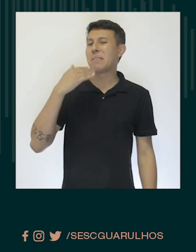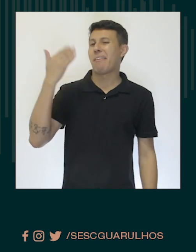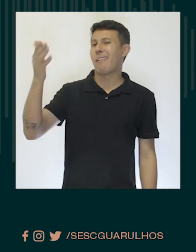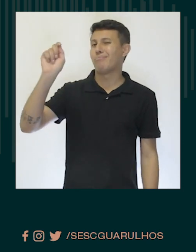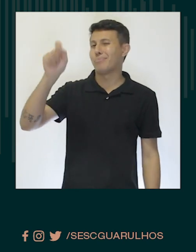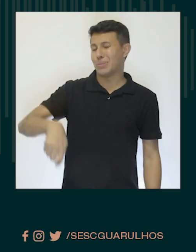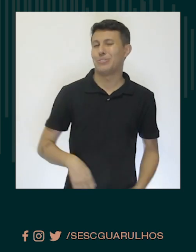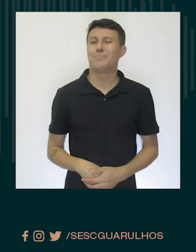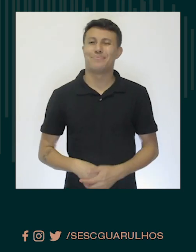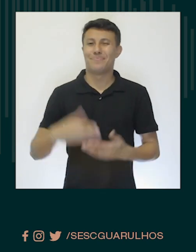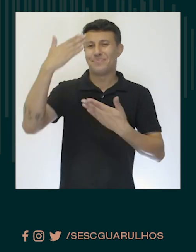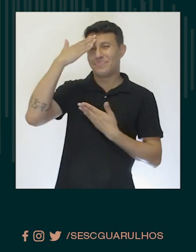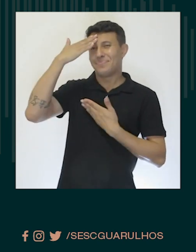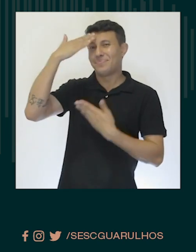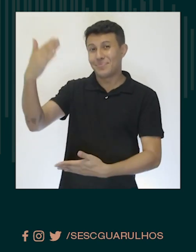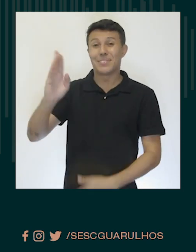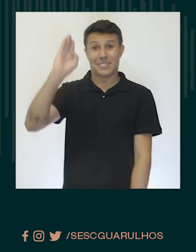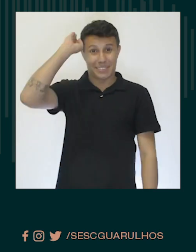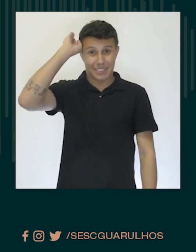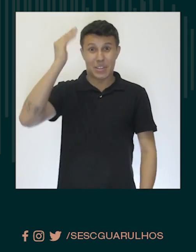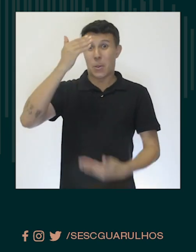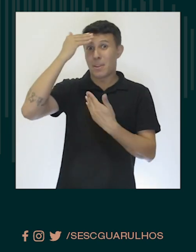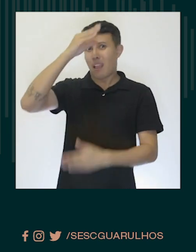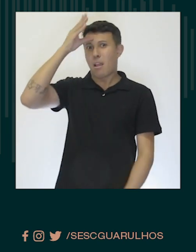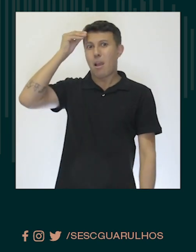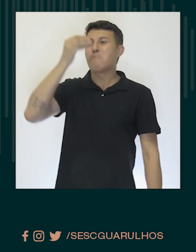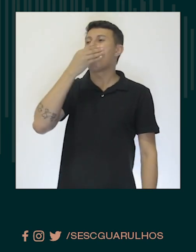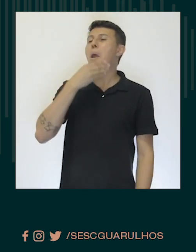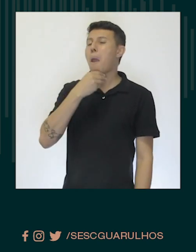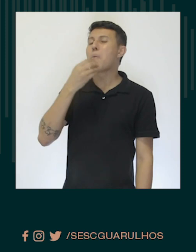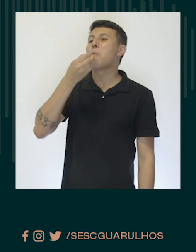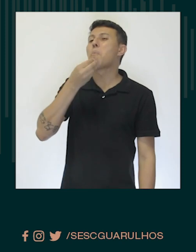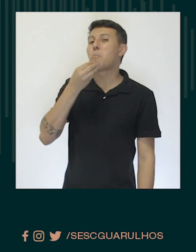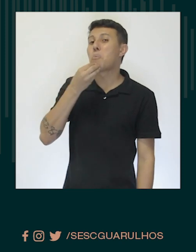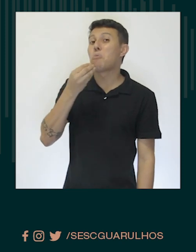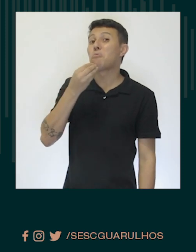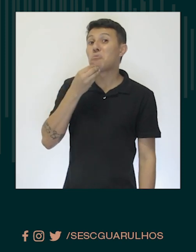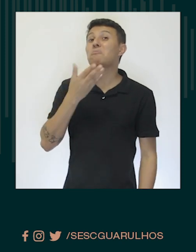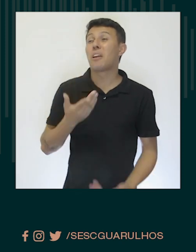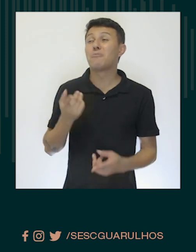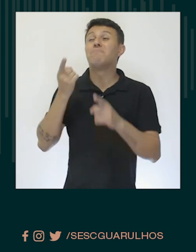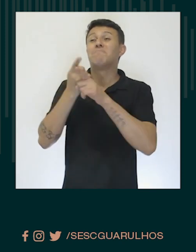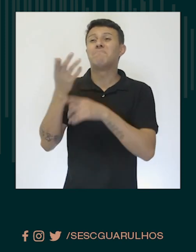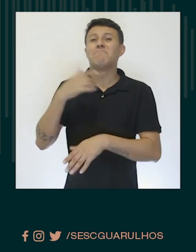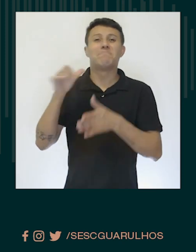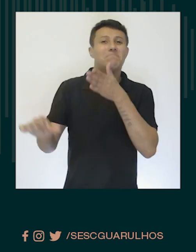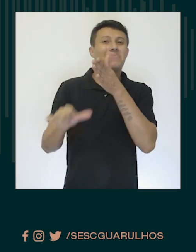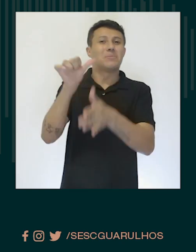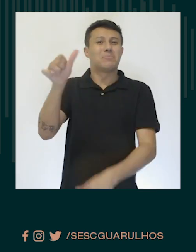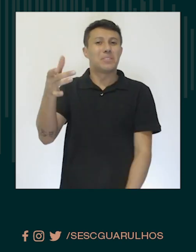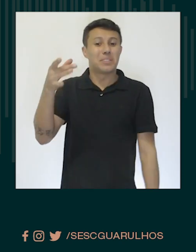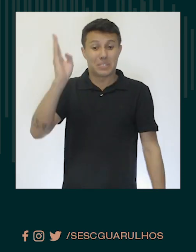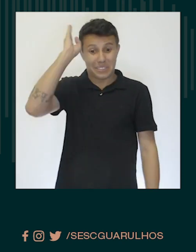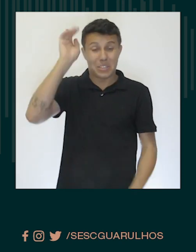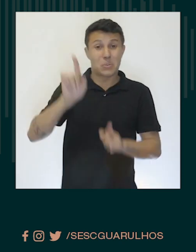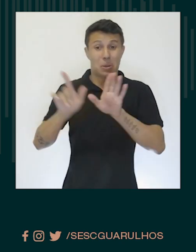Sesc, obrigada, Perreca, pela oportunidade. É a minha primeira participação no Sesc de Guarulhos, espero que seja só a